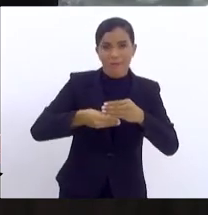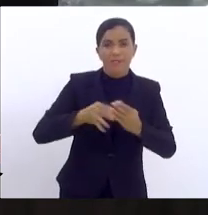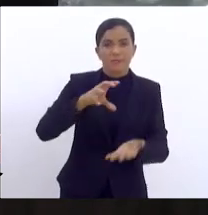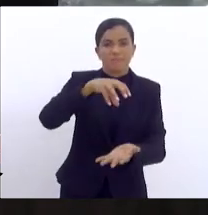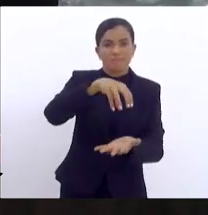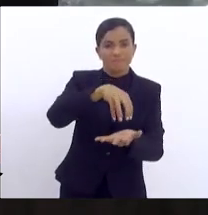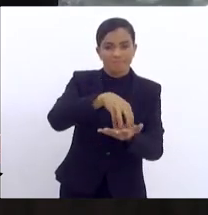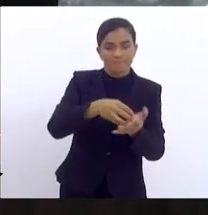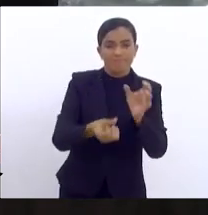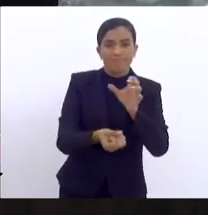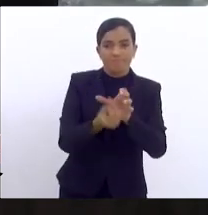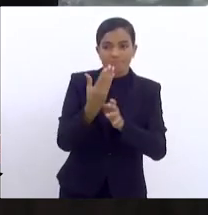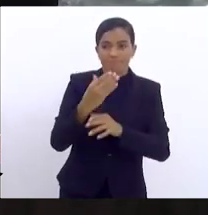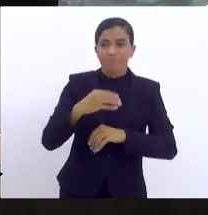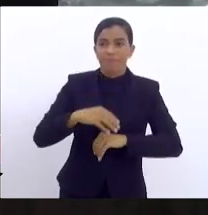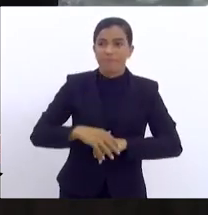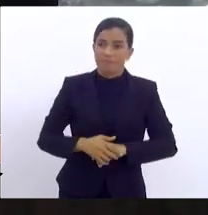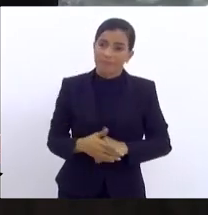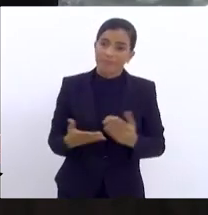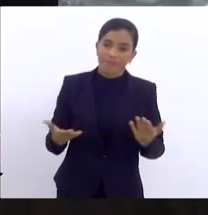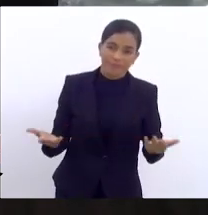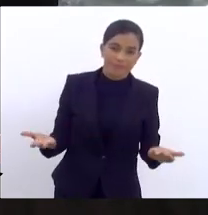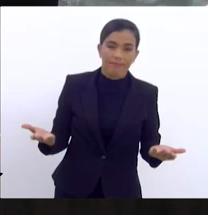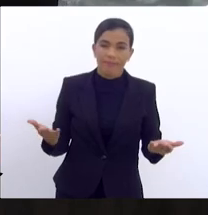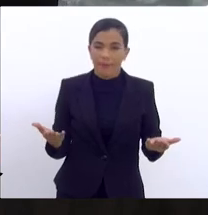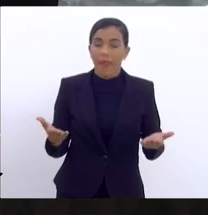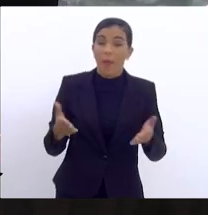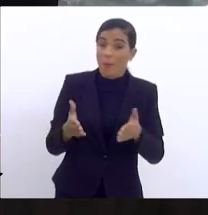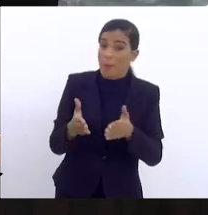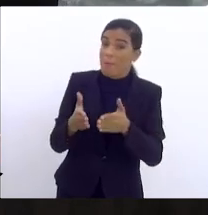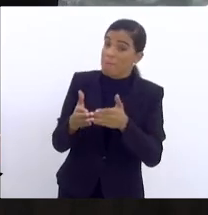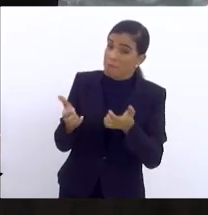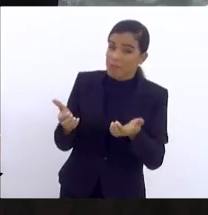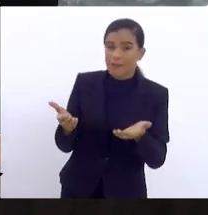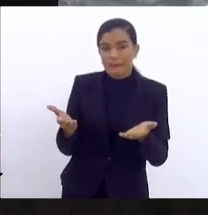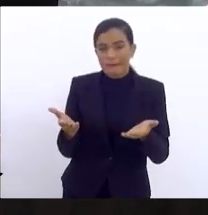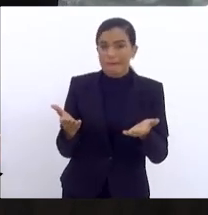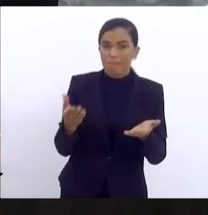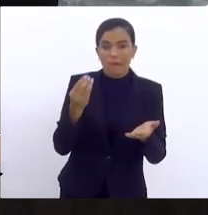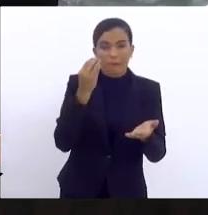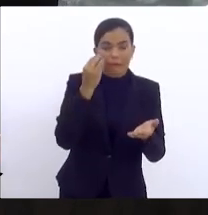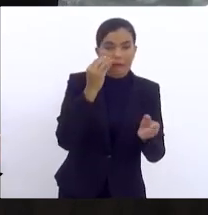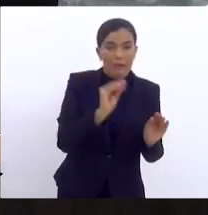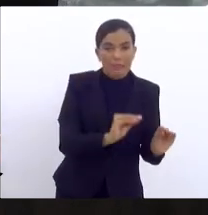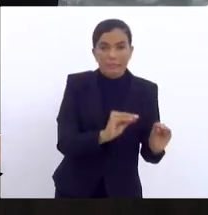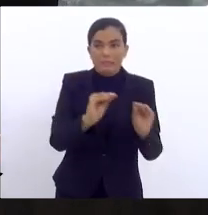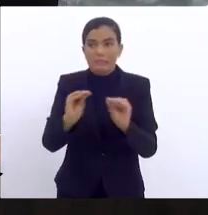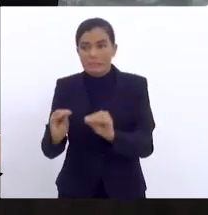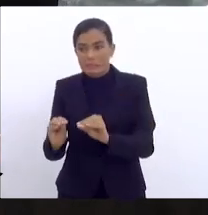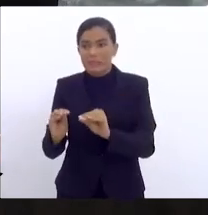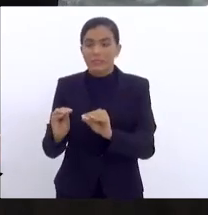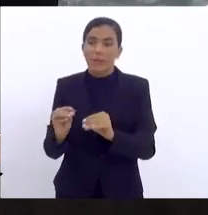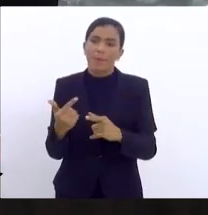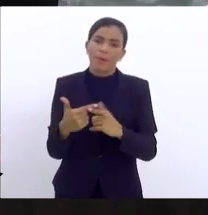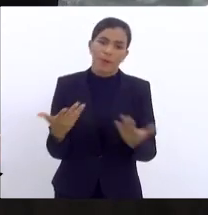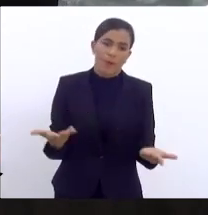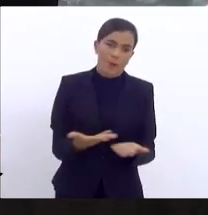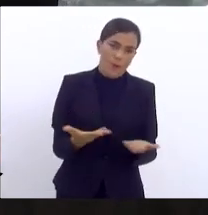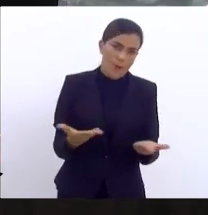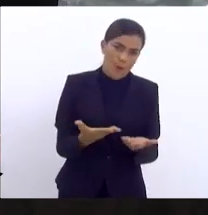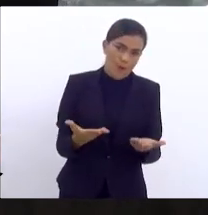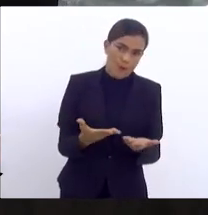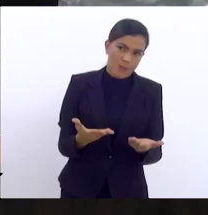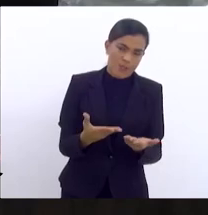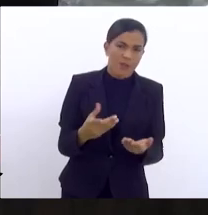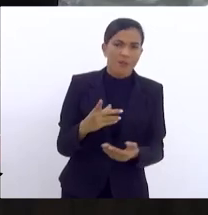um policiamento é pior aí seria um pedido para deslocar porque hoje hoje a segunda companhia